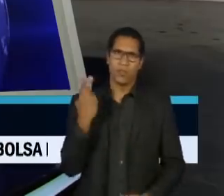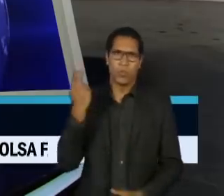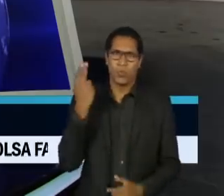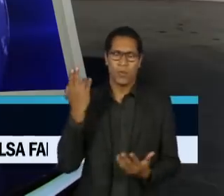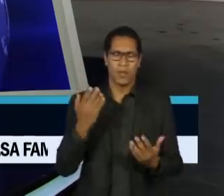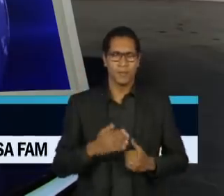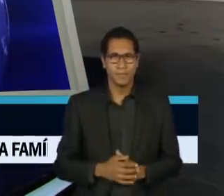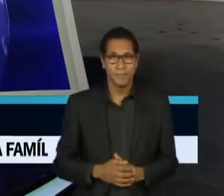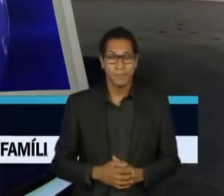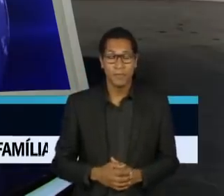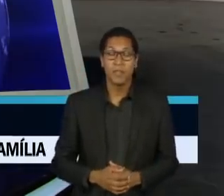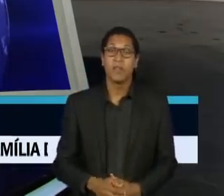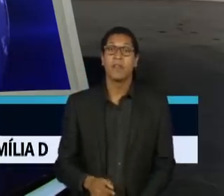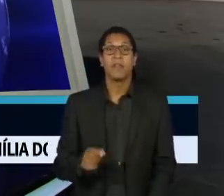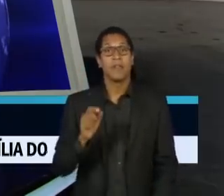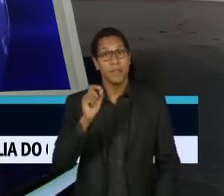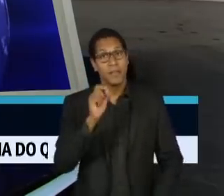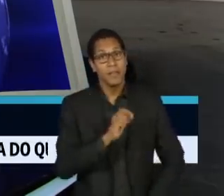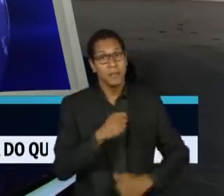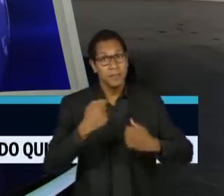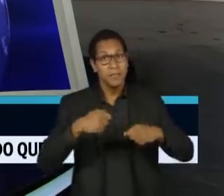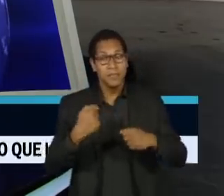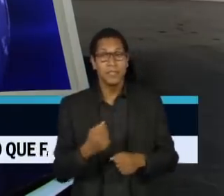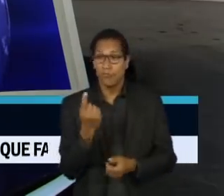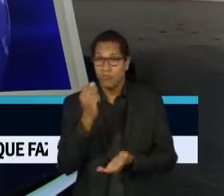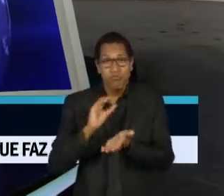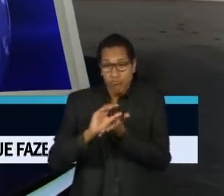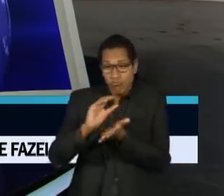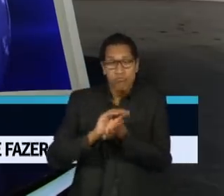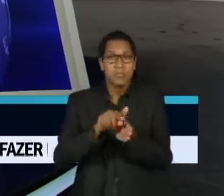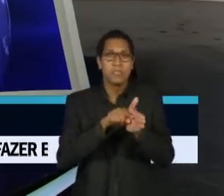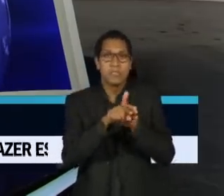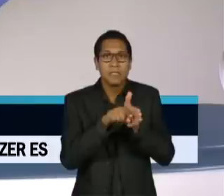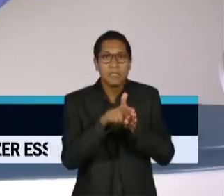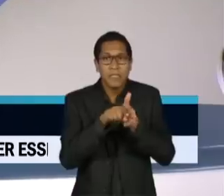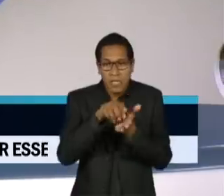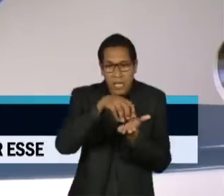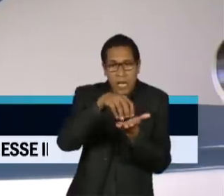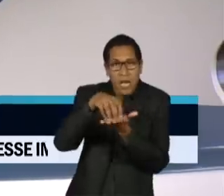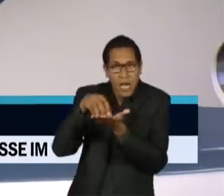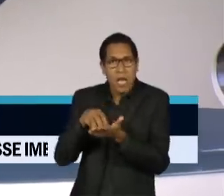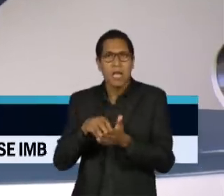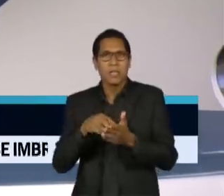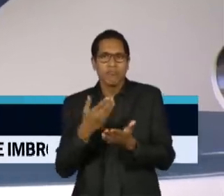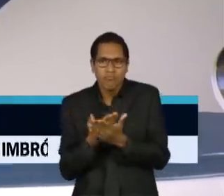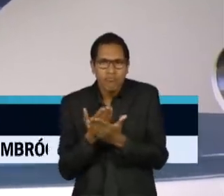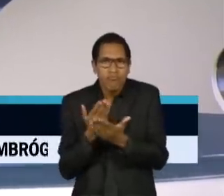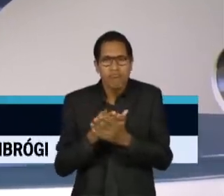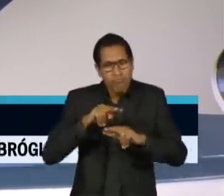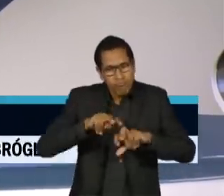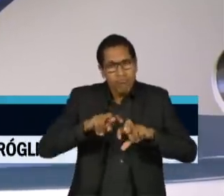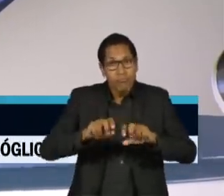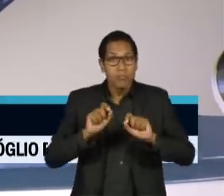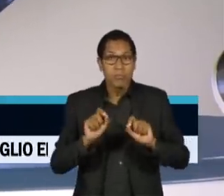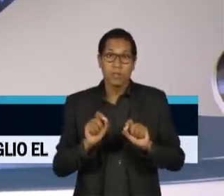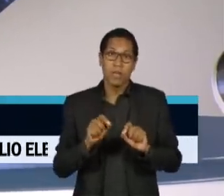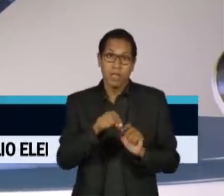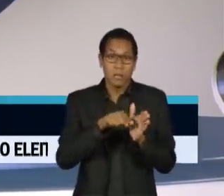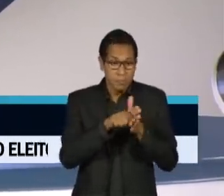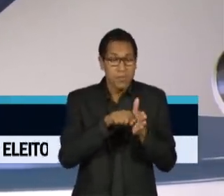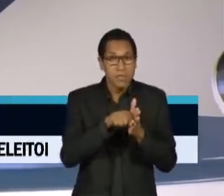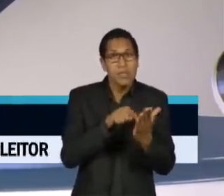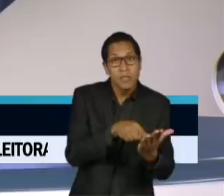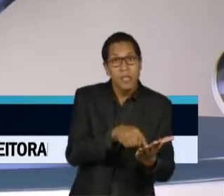investimento público em pesquisa, né? Nas agências de fomento e os cortes todos. Afinal de contas, é dessa pesquisa que